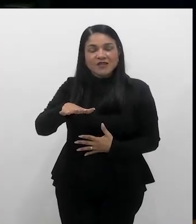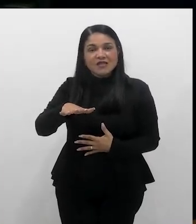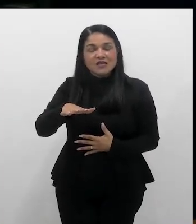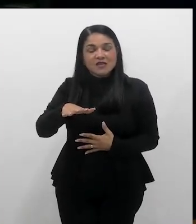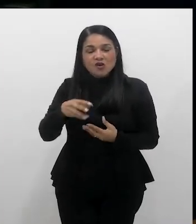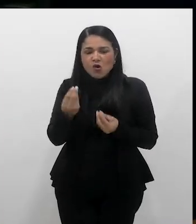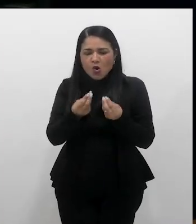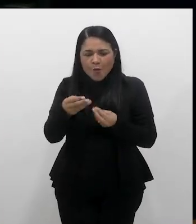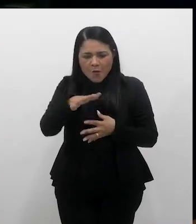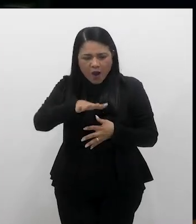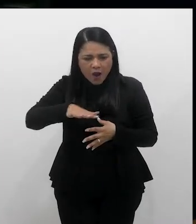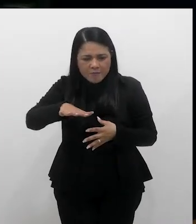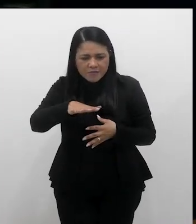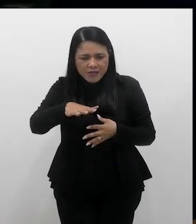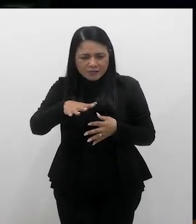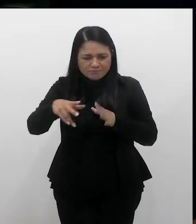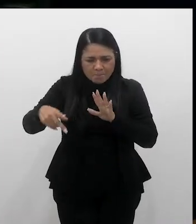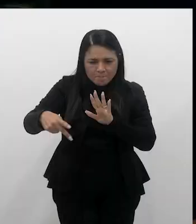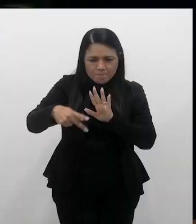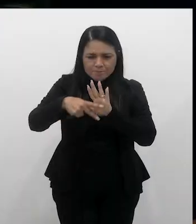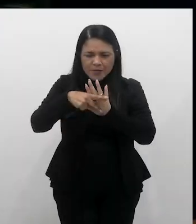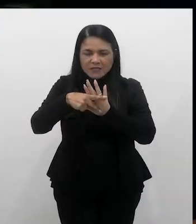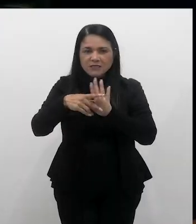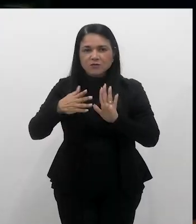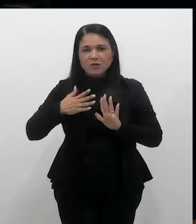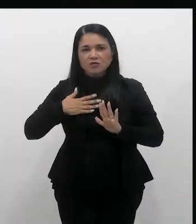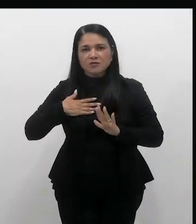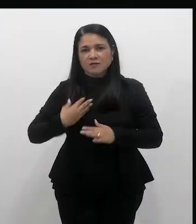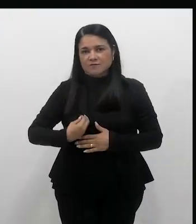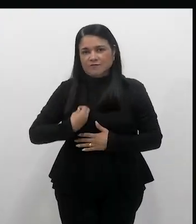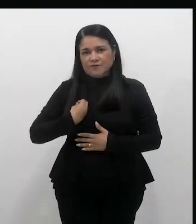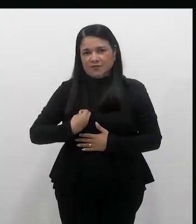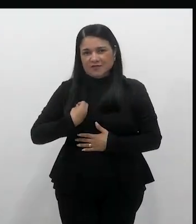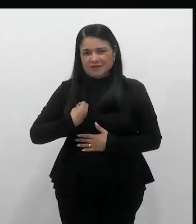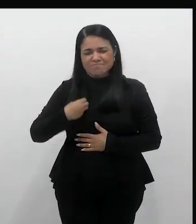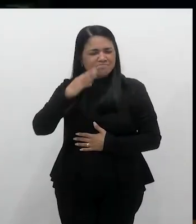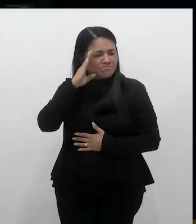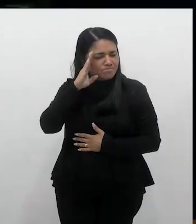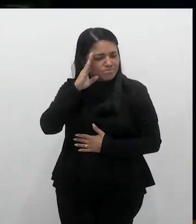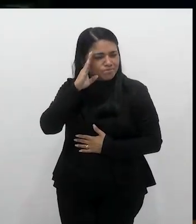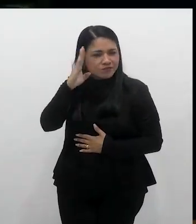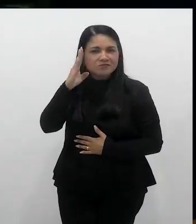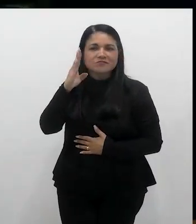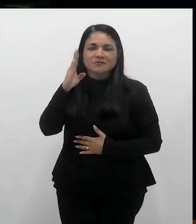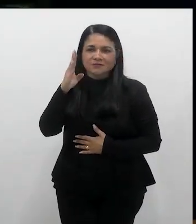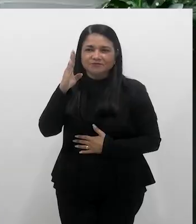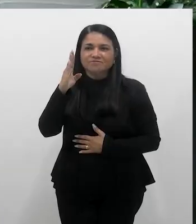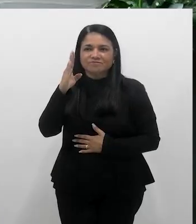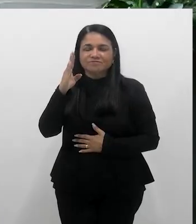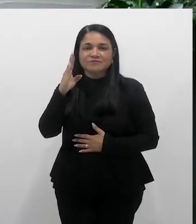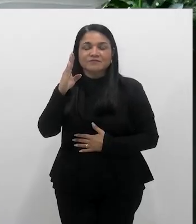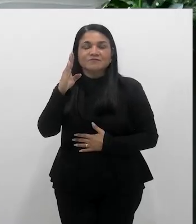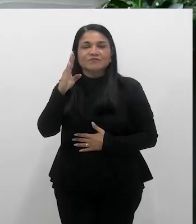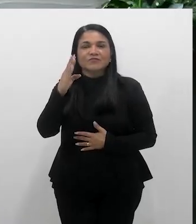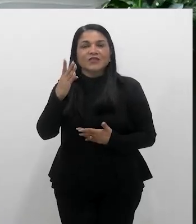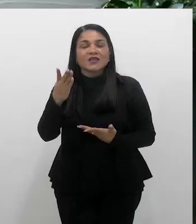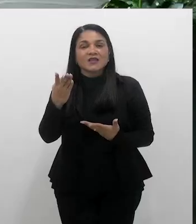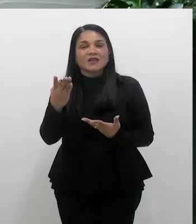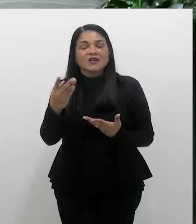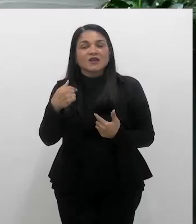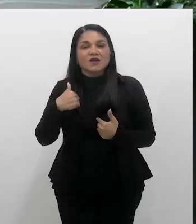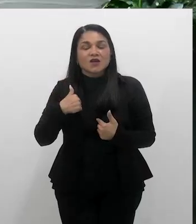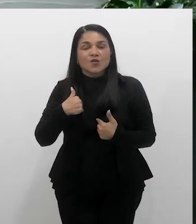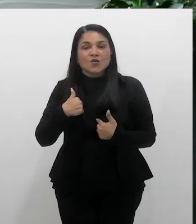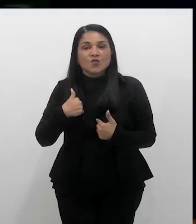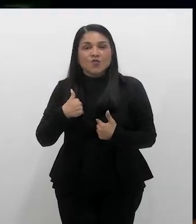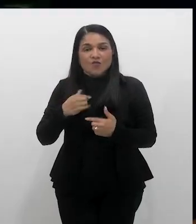gente, mas o ambiente como sendo parte do que nos constitui, né? Que é fundamental, né? Com certeza. E